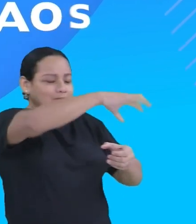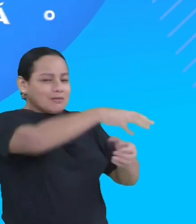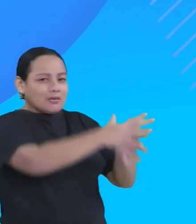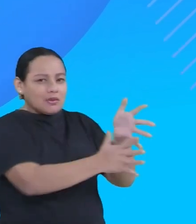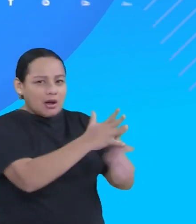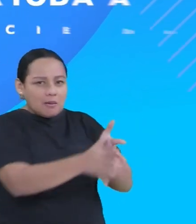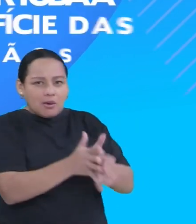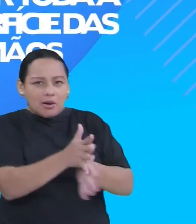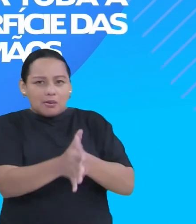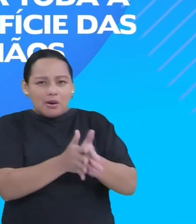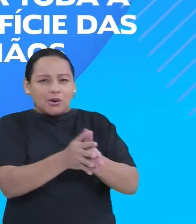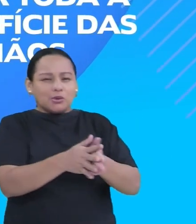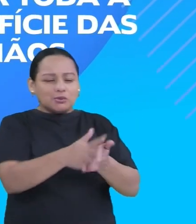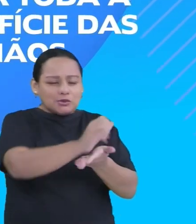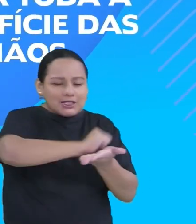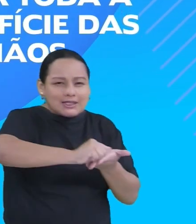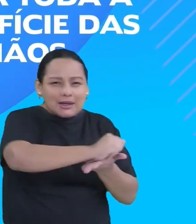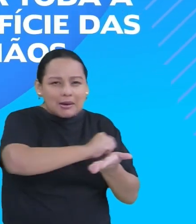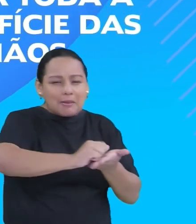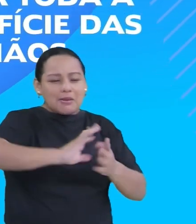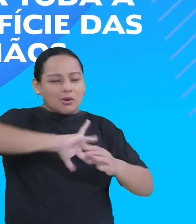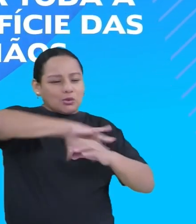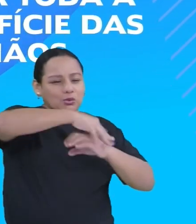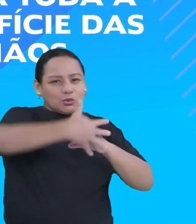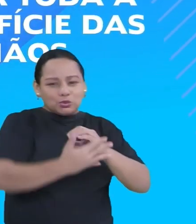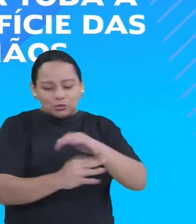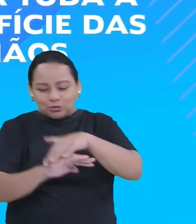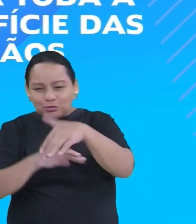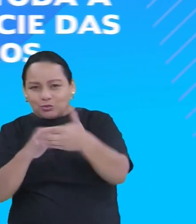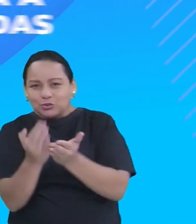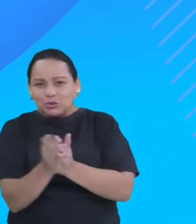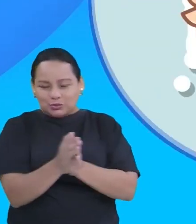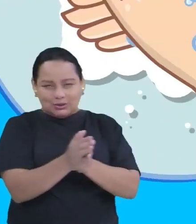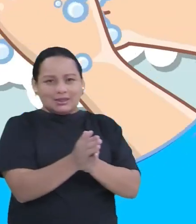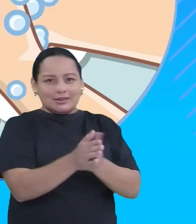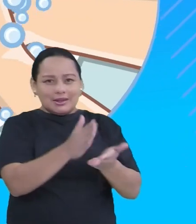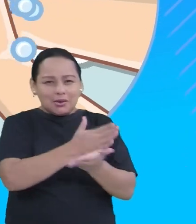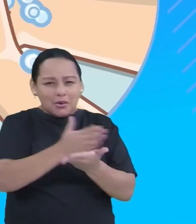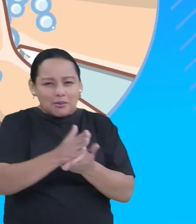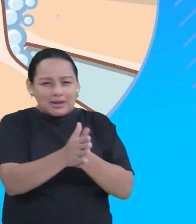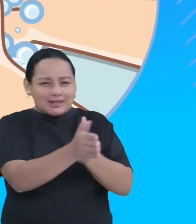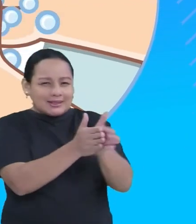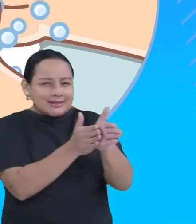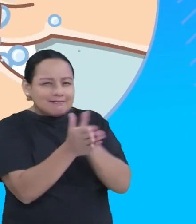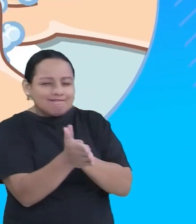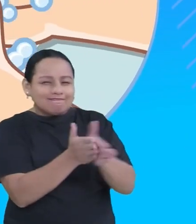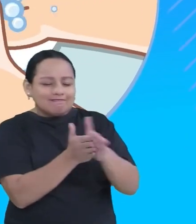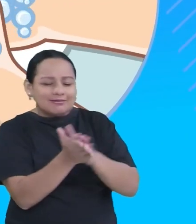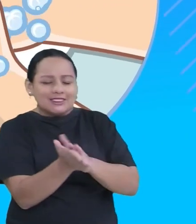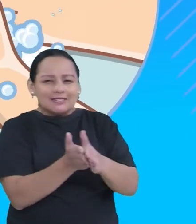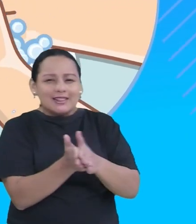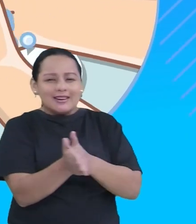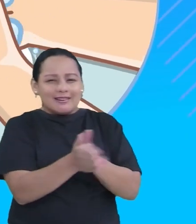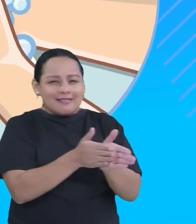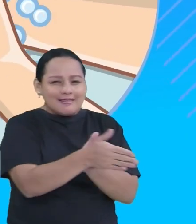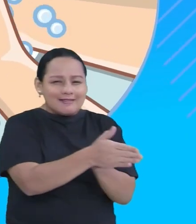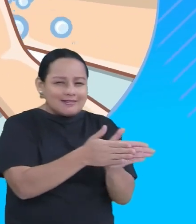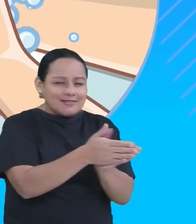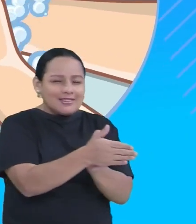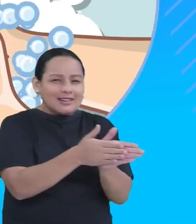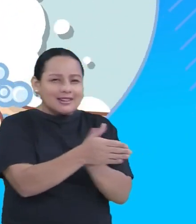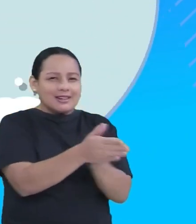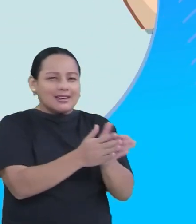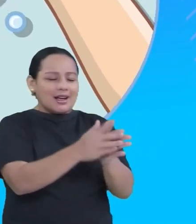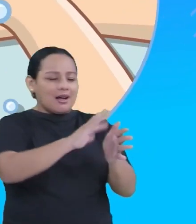Pegue sabão suficiente para lavar toda a superfície das mãos. Comece esfregando as palmas das mãos uma na outra. Com